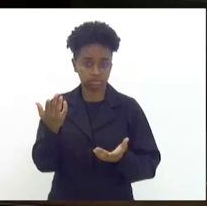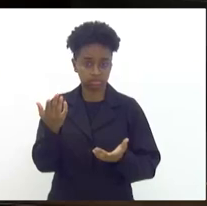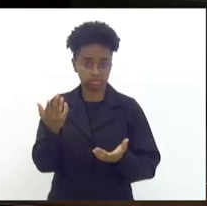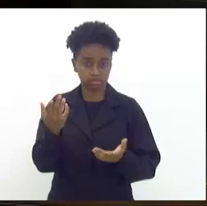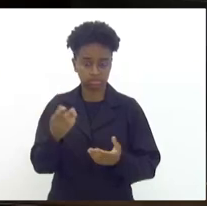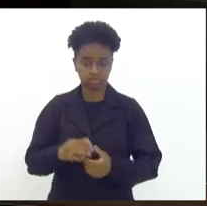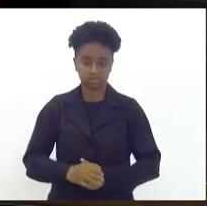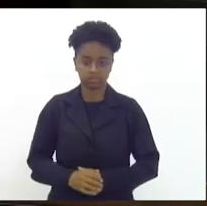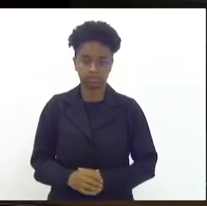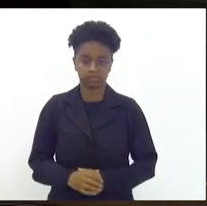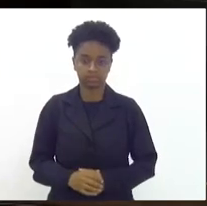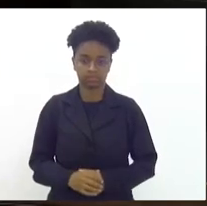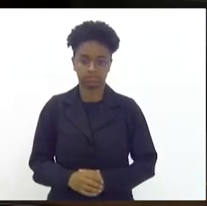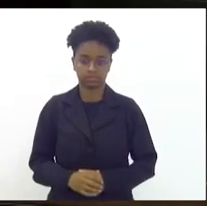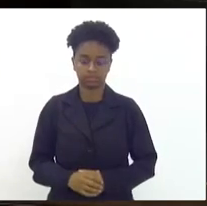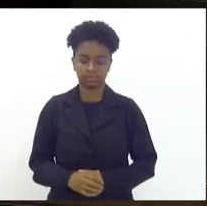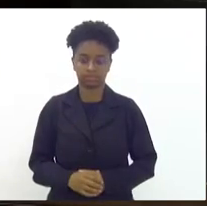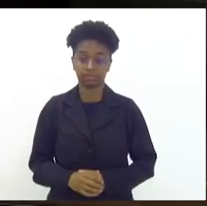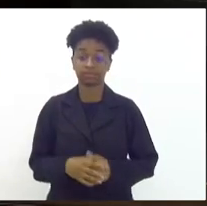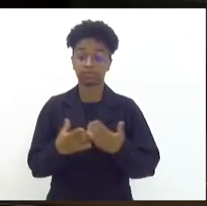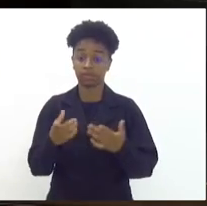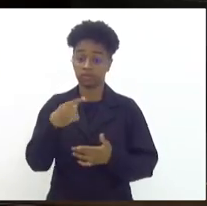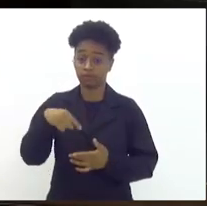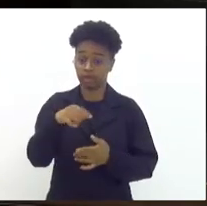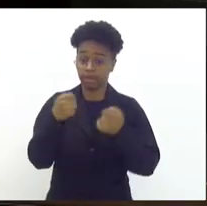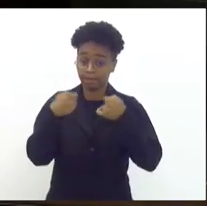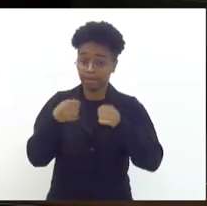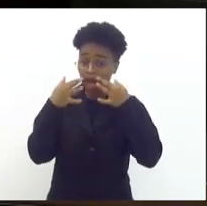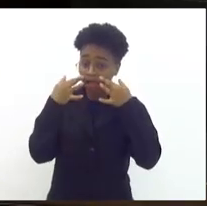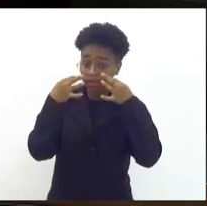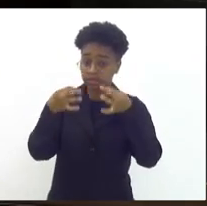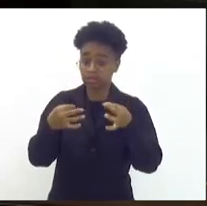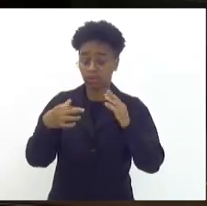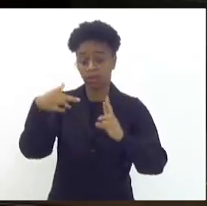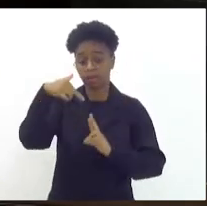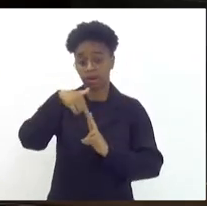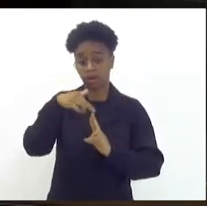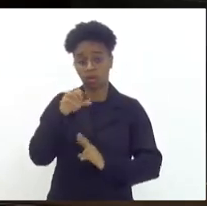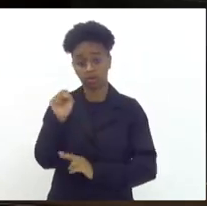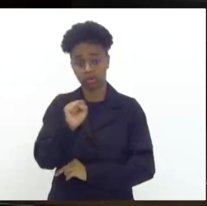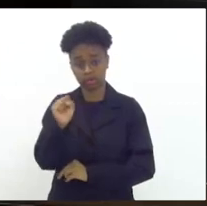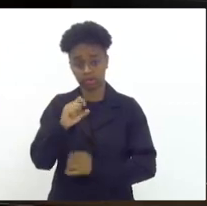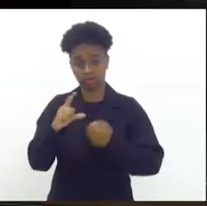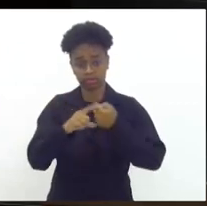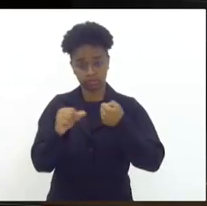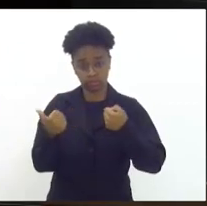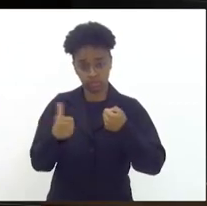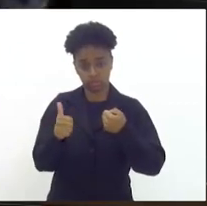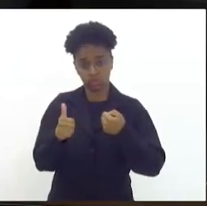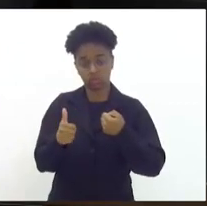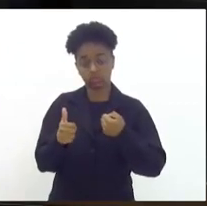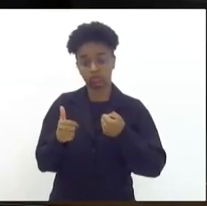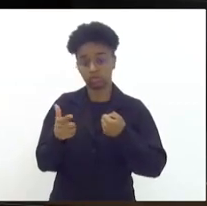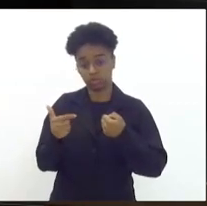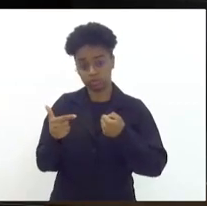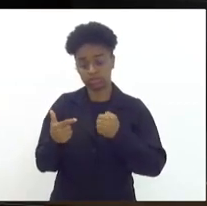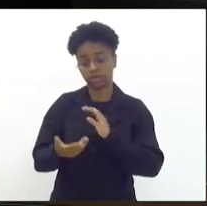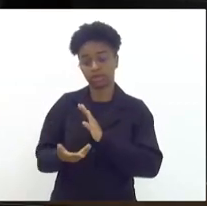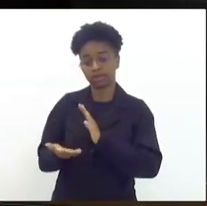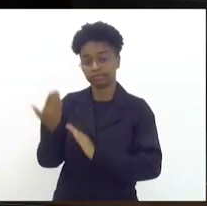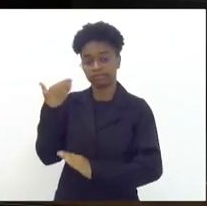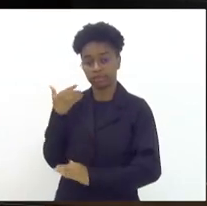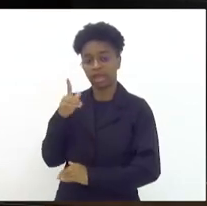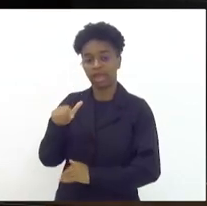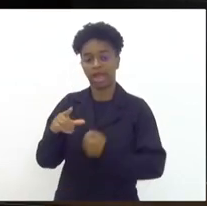Olhem só por curiosidade o Pará o oitavo do artigo 12 que era o artigo 11 na proposta antiga antes